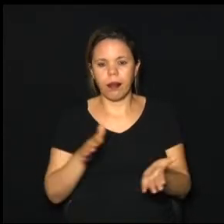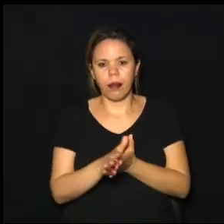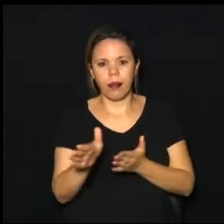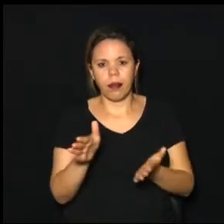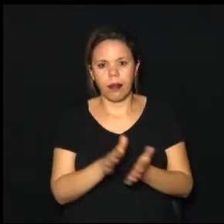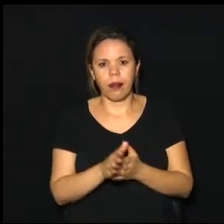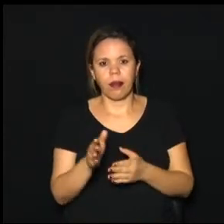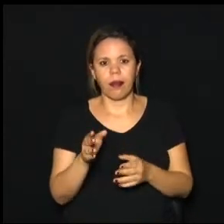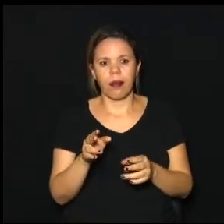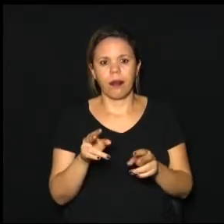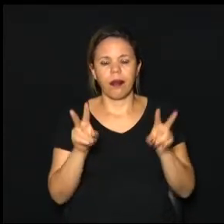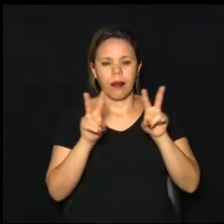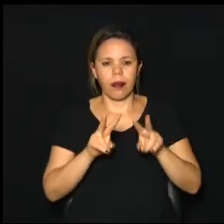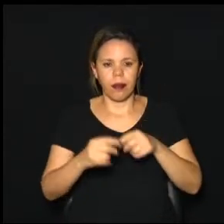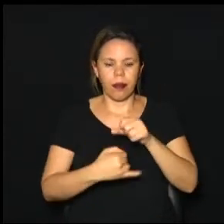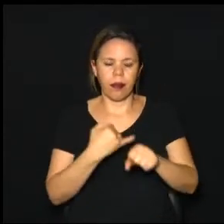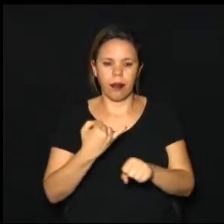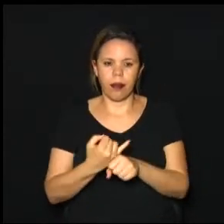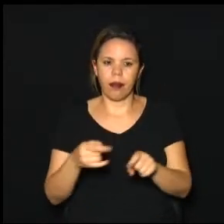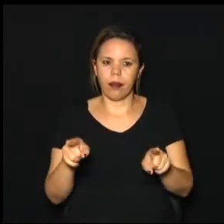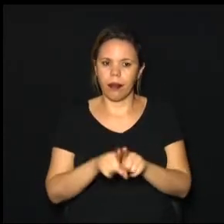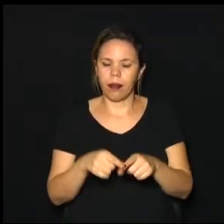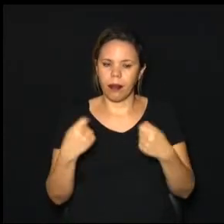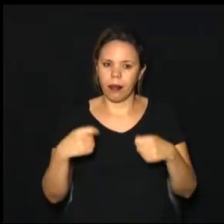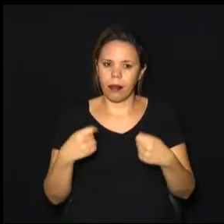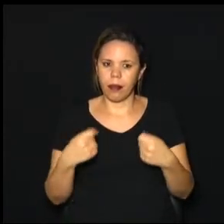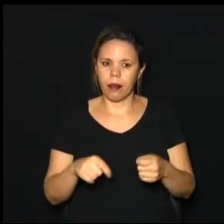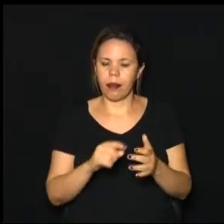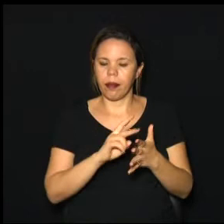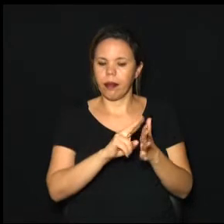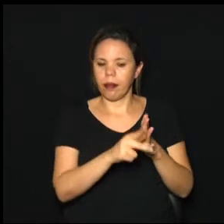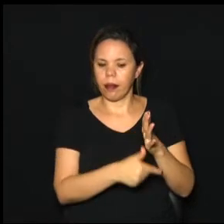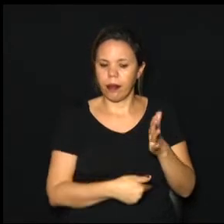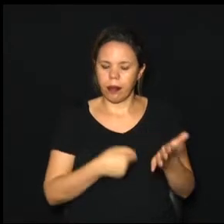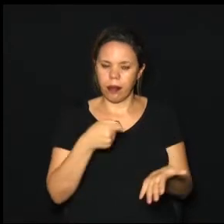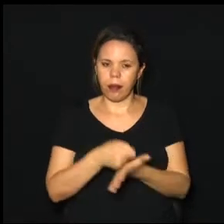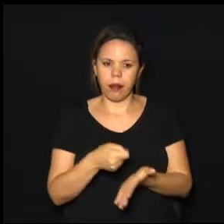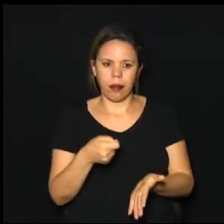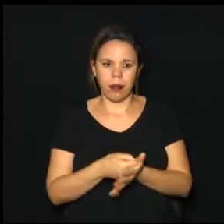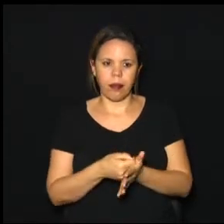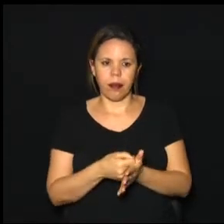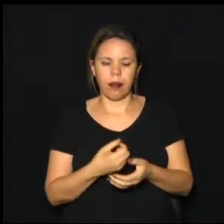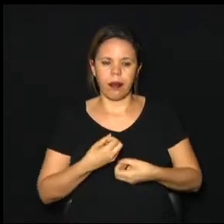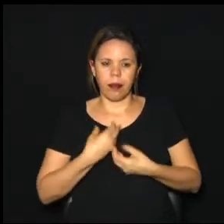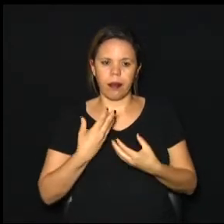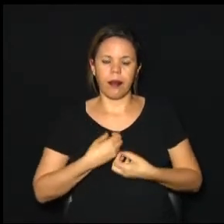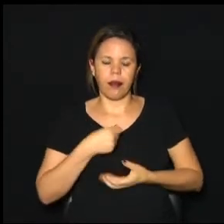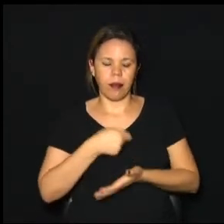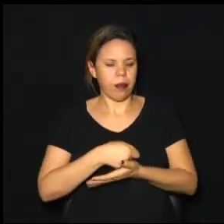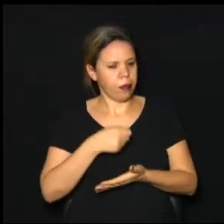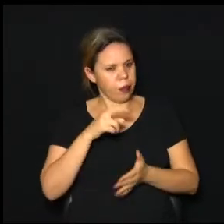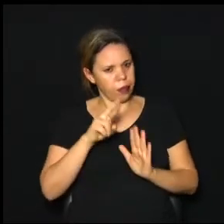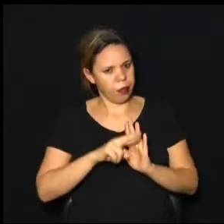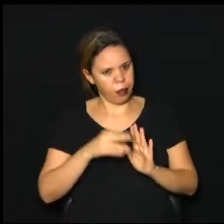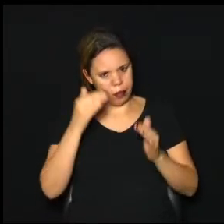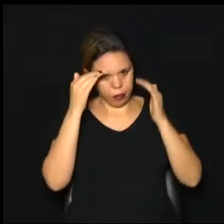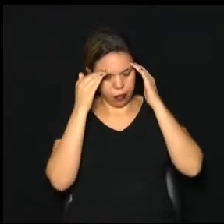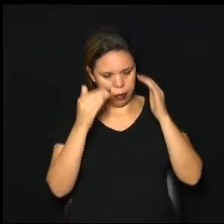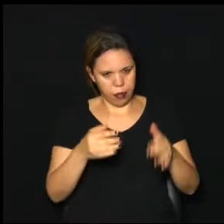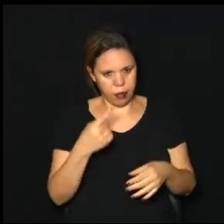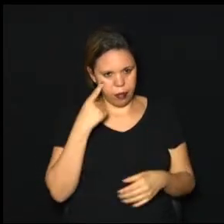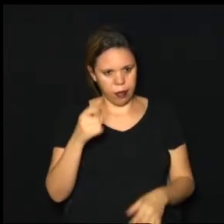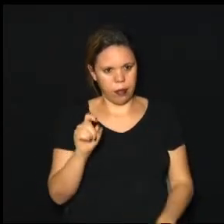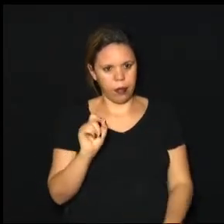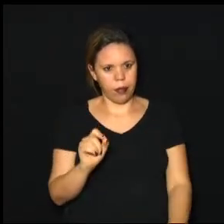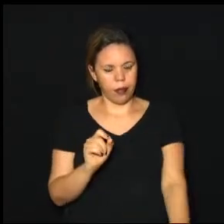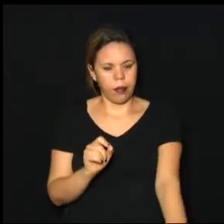ou virtuais, eles também precisam de uma série de informações obrigatórias. Aqui é interessante